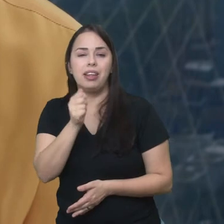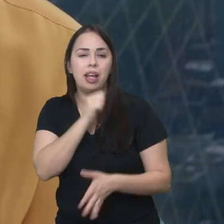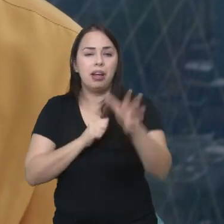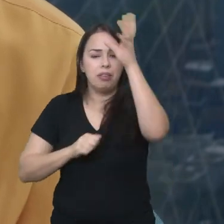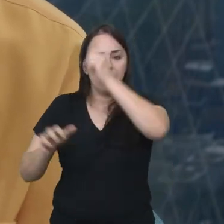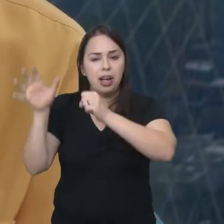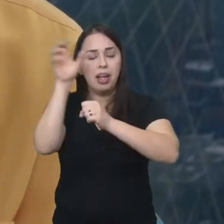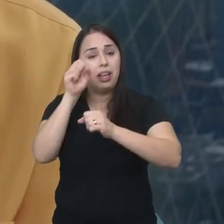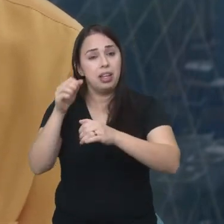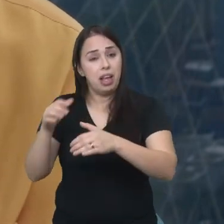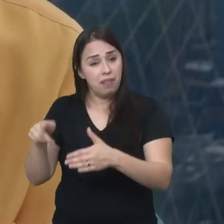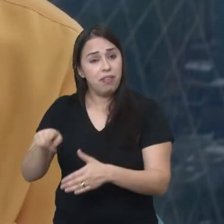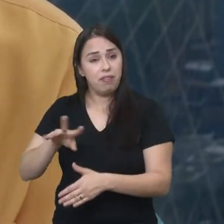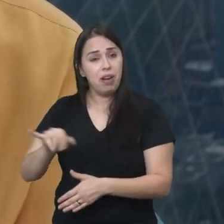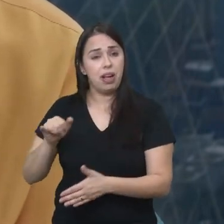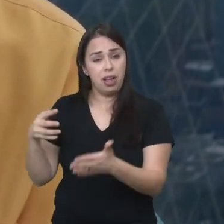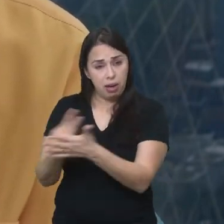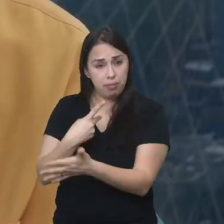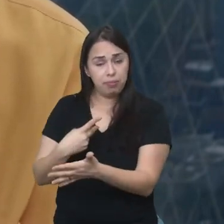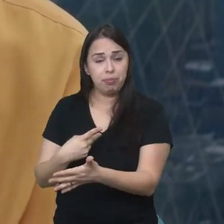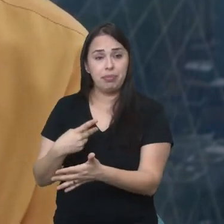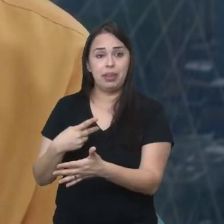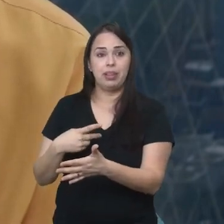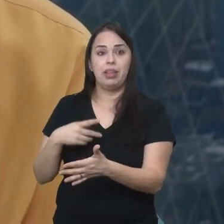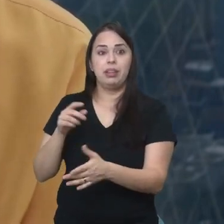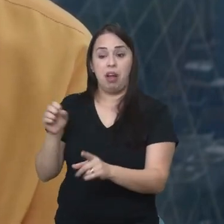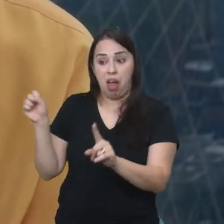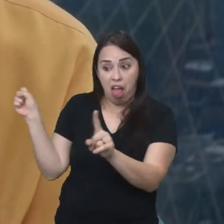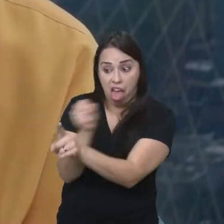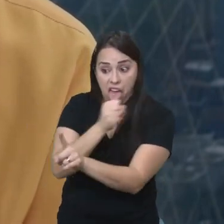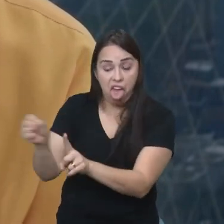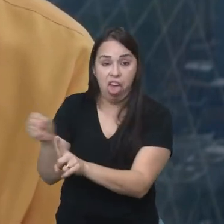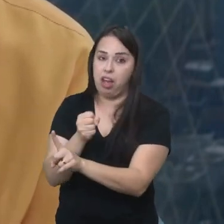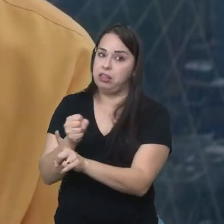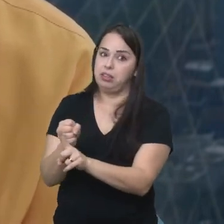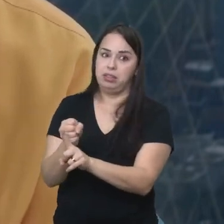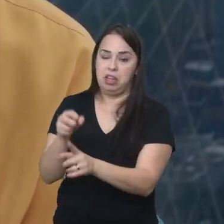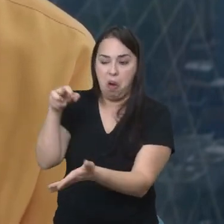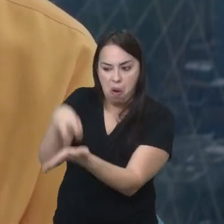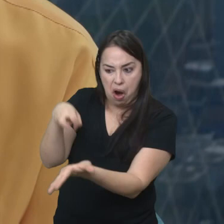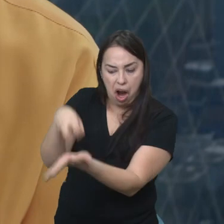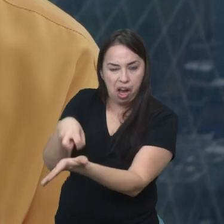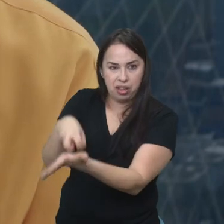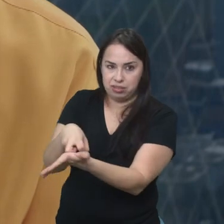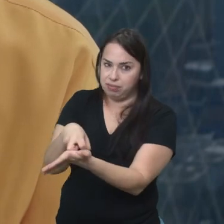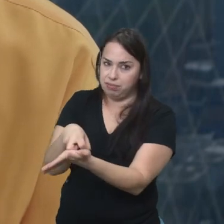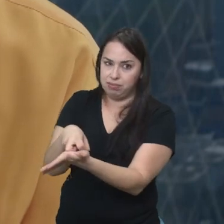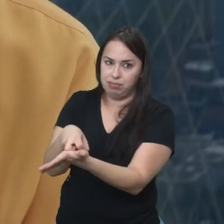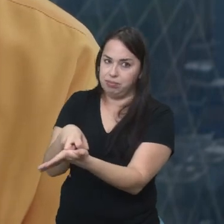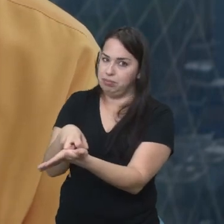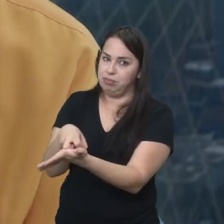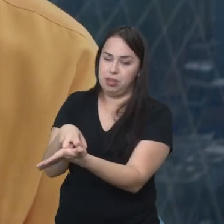famílias que usar a forma corretiva como castigo, né, através de violência, não é a melhor maneira, né?